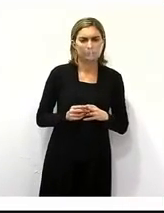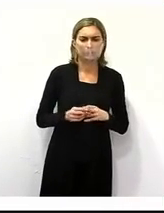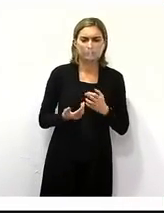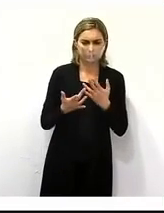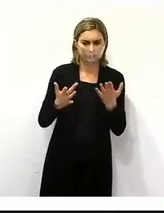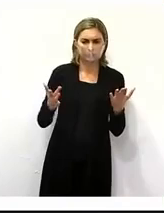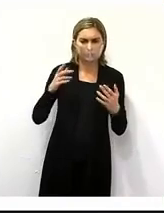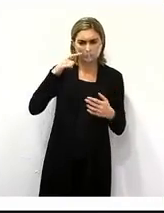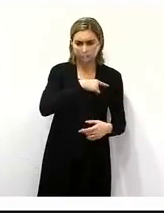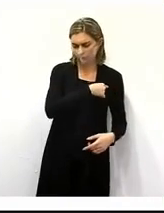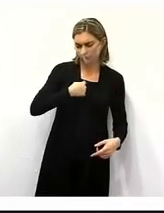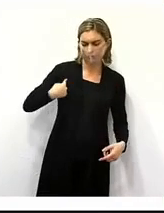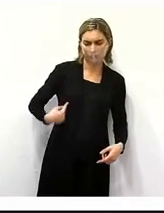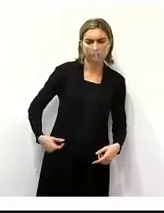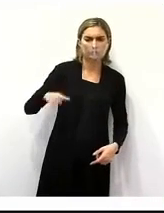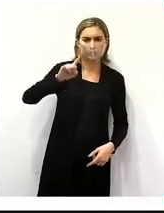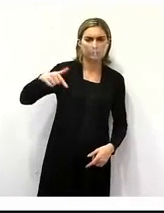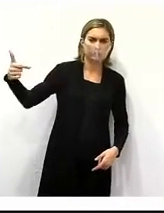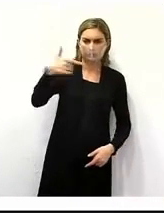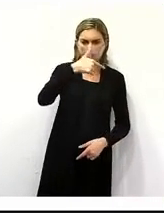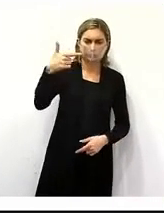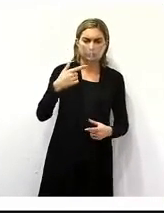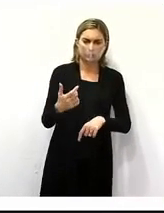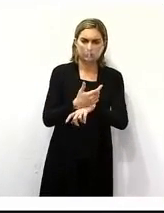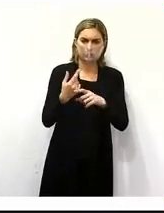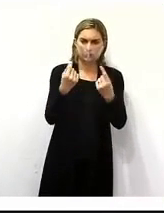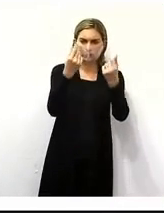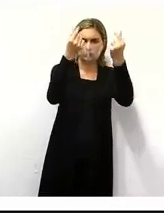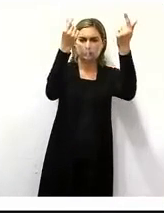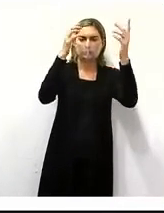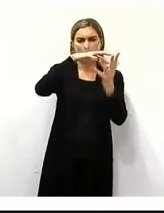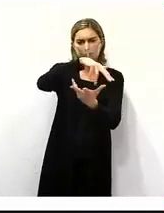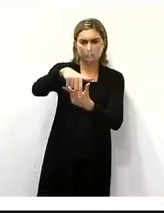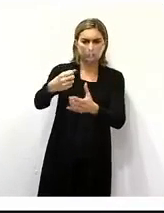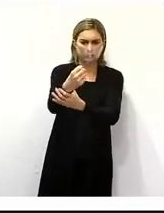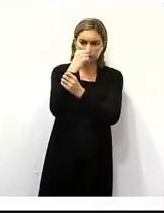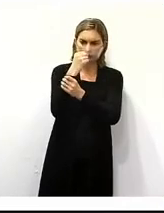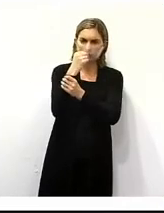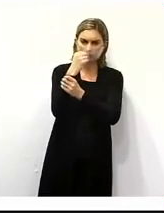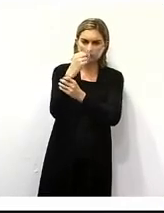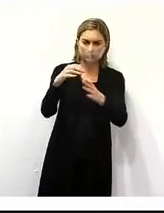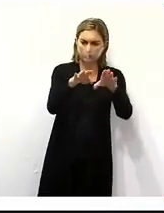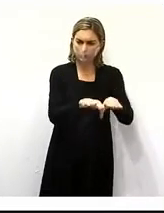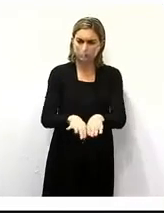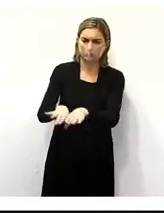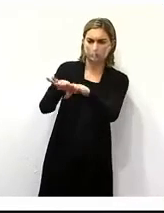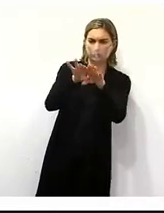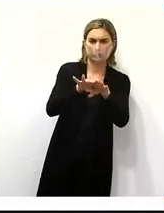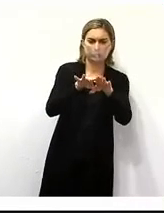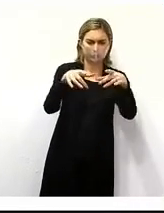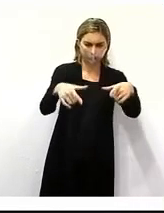A China é a segunda maior economia do mundo. Quer garantir a hegemonia no